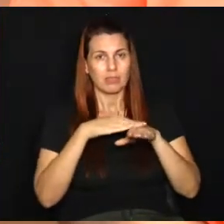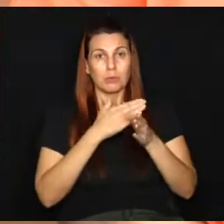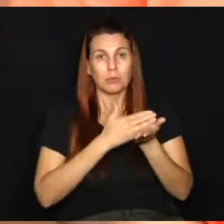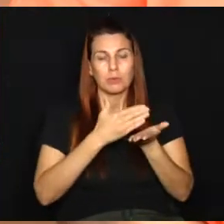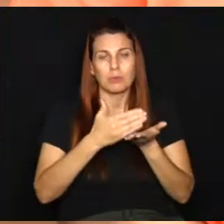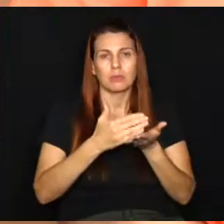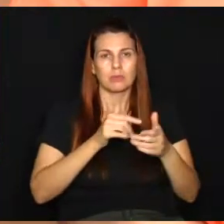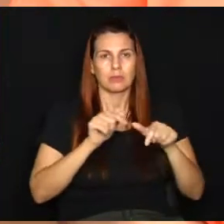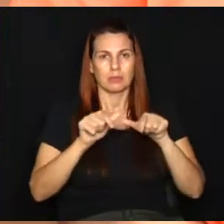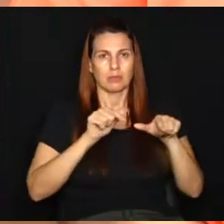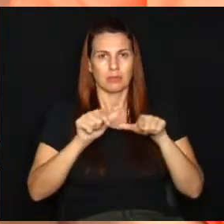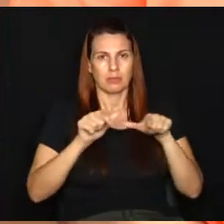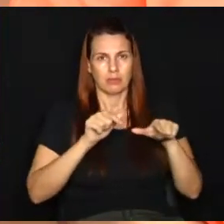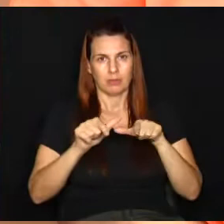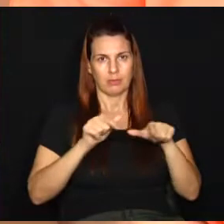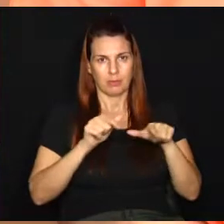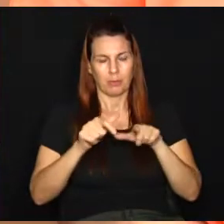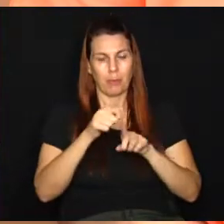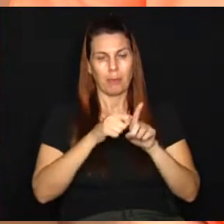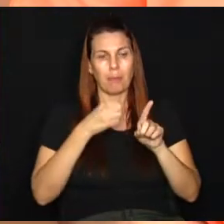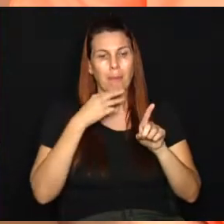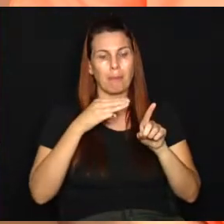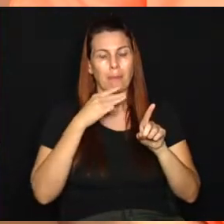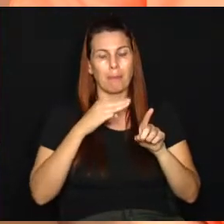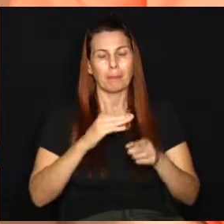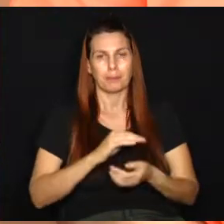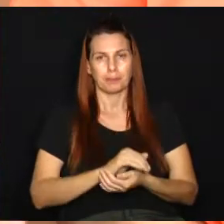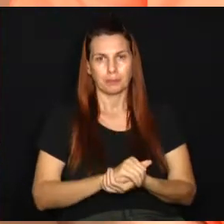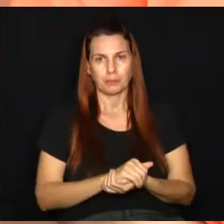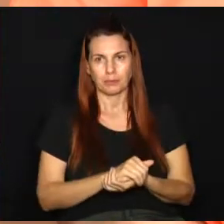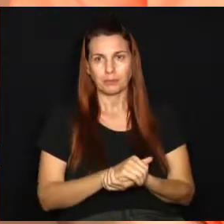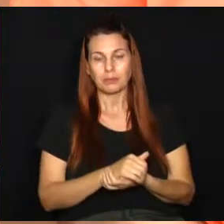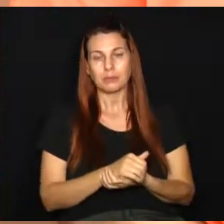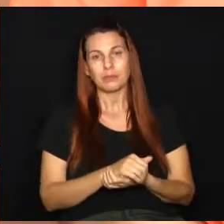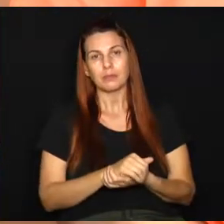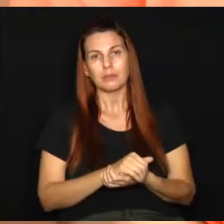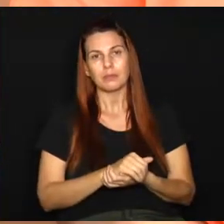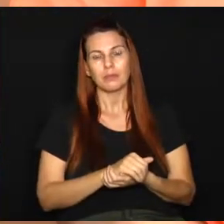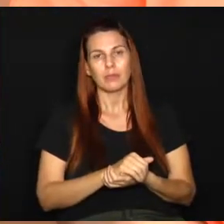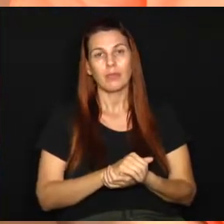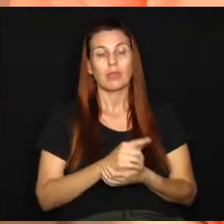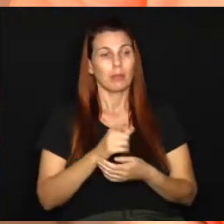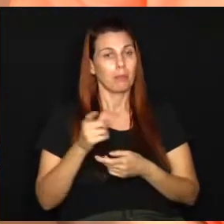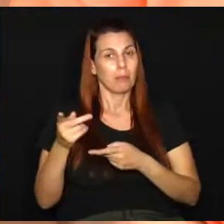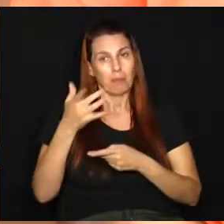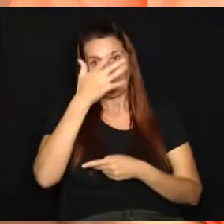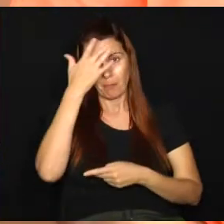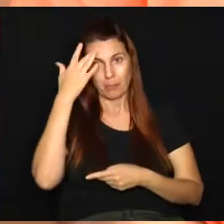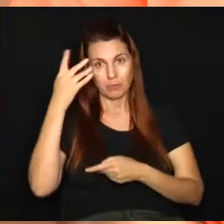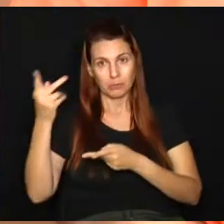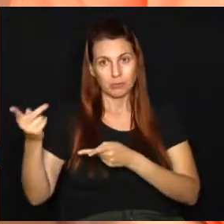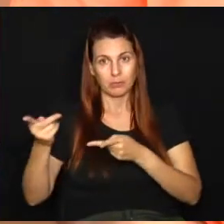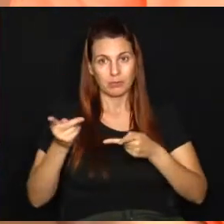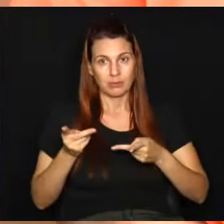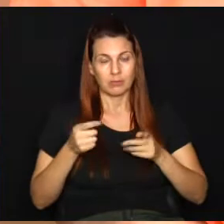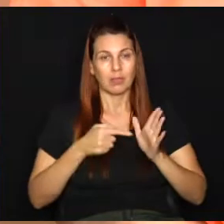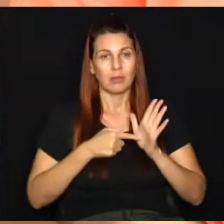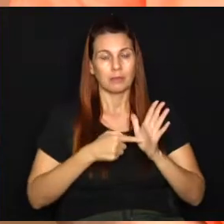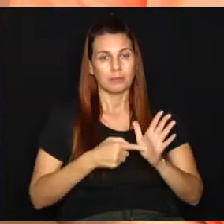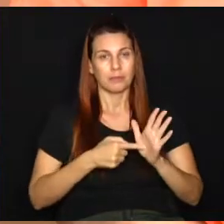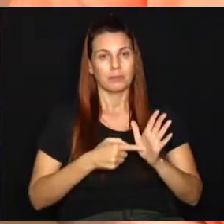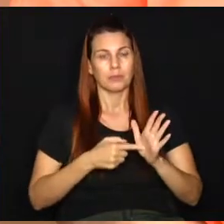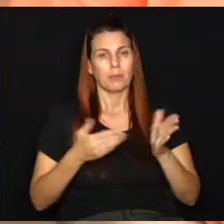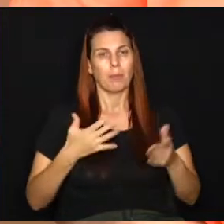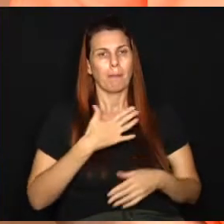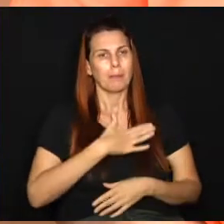dos trabalhos do mês de março. E aí a gente tem as nossas convidadas, que eu já vou apresentar aqui. A gente tem o